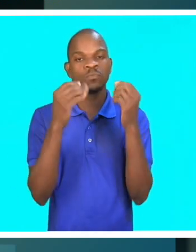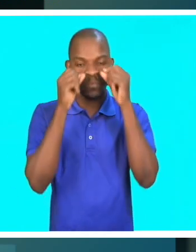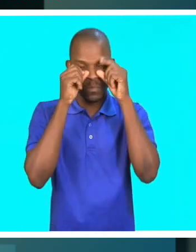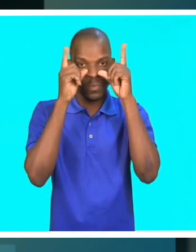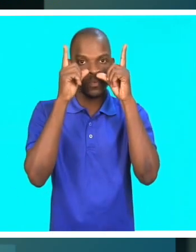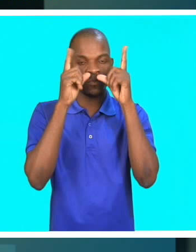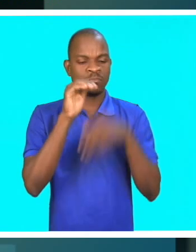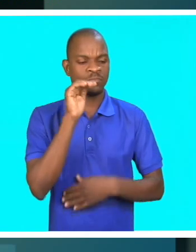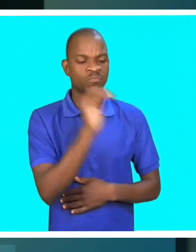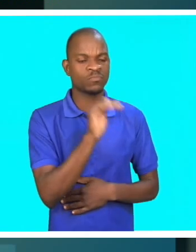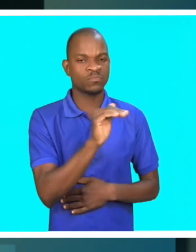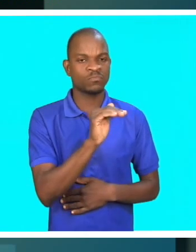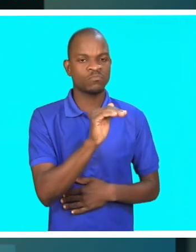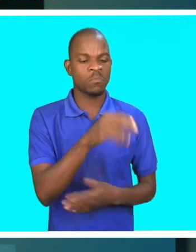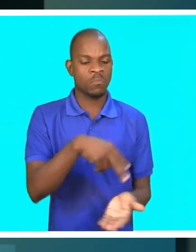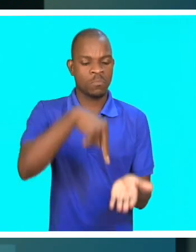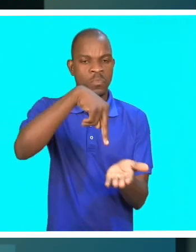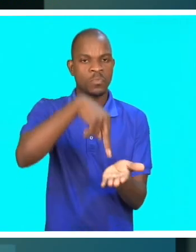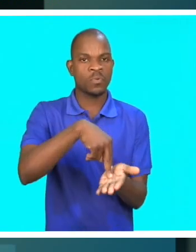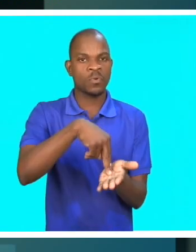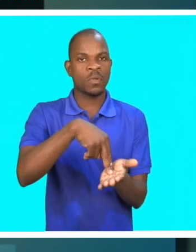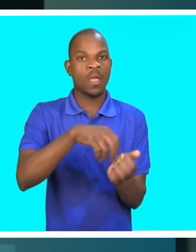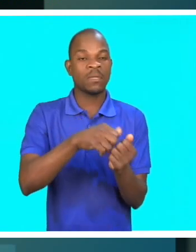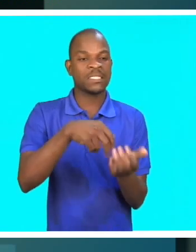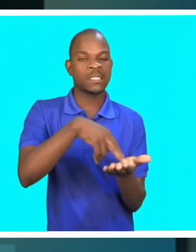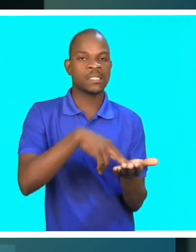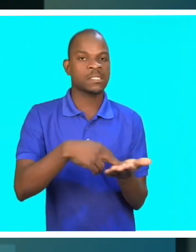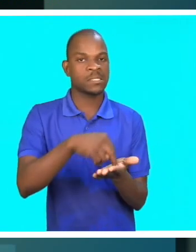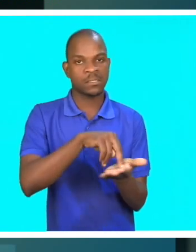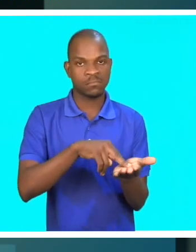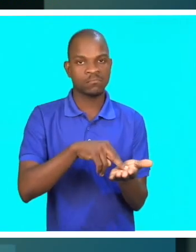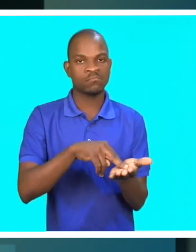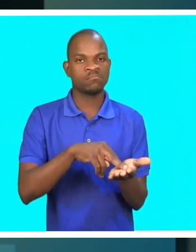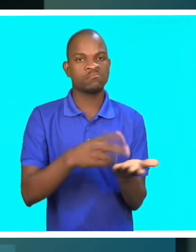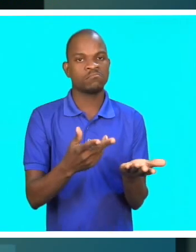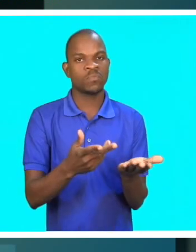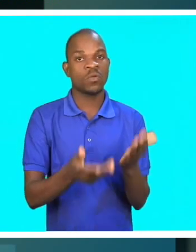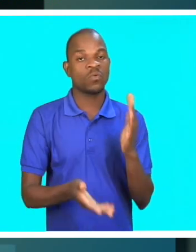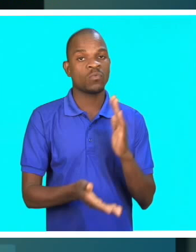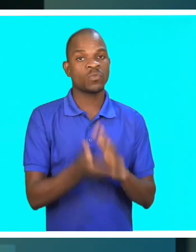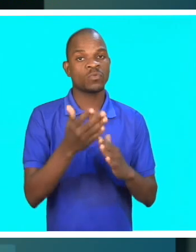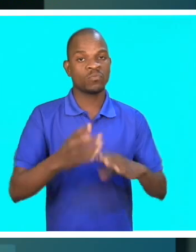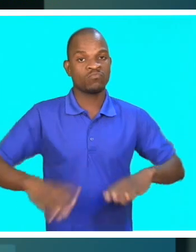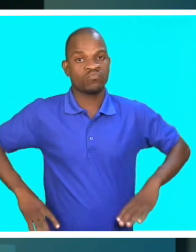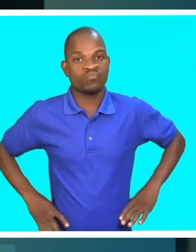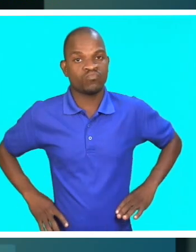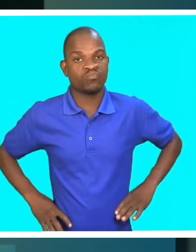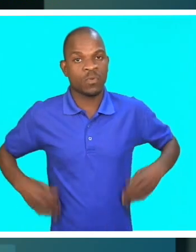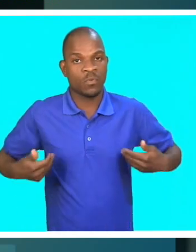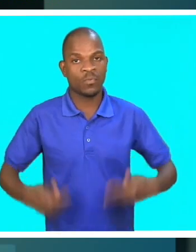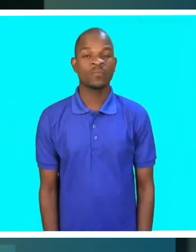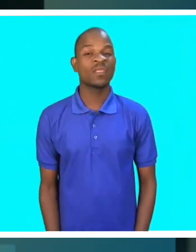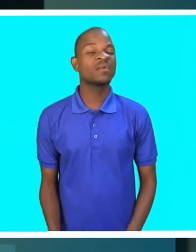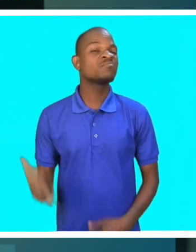manhã, eu acordei-lhe, pus-lhe de pé, ele não conseguiu ficar de pé. A partir daqui, da cintura